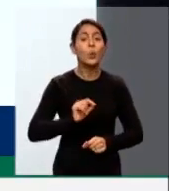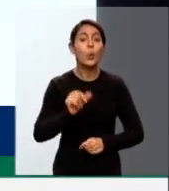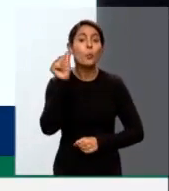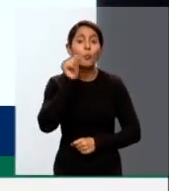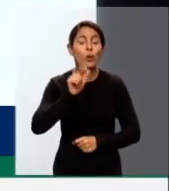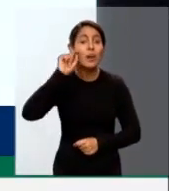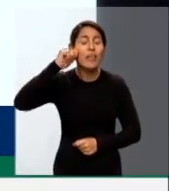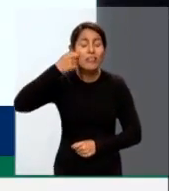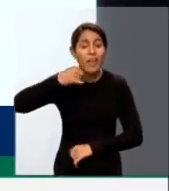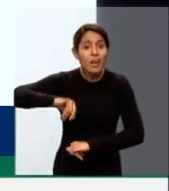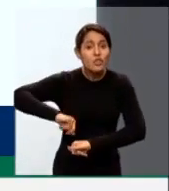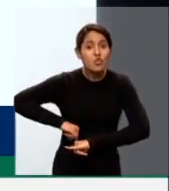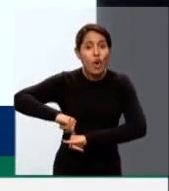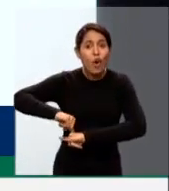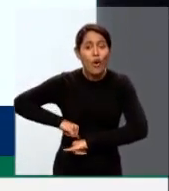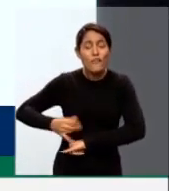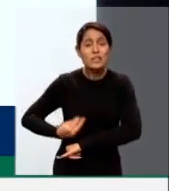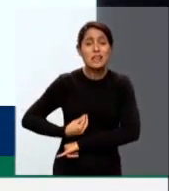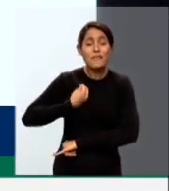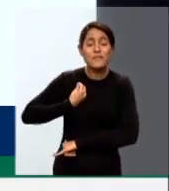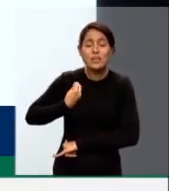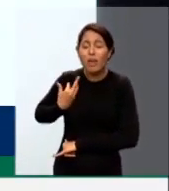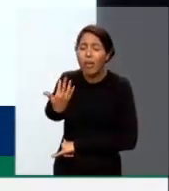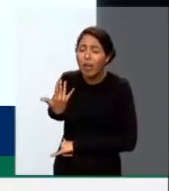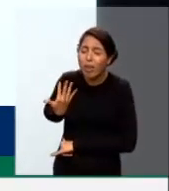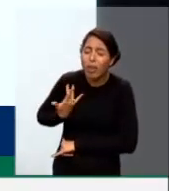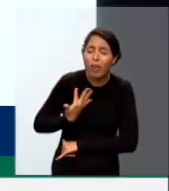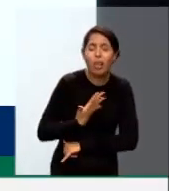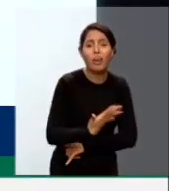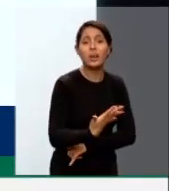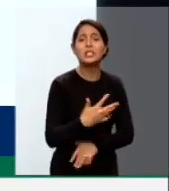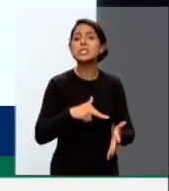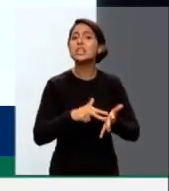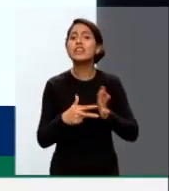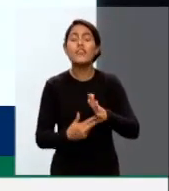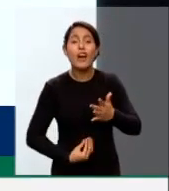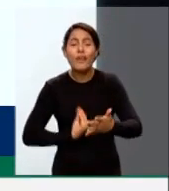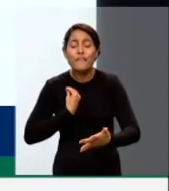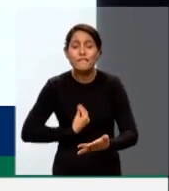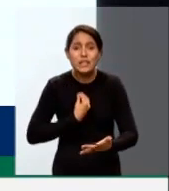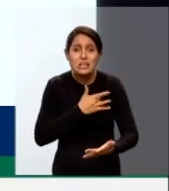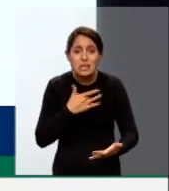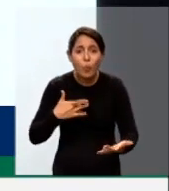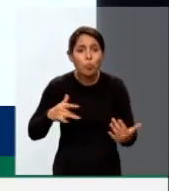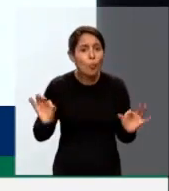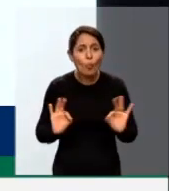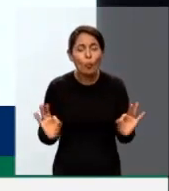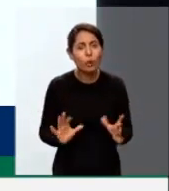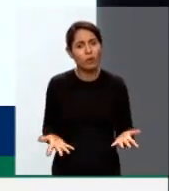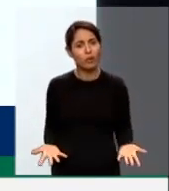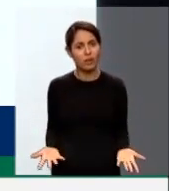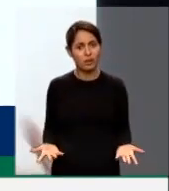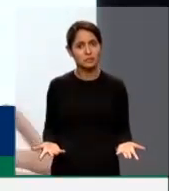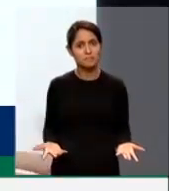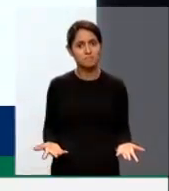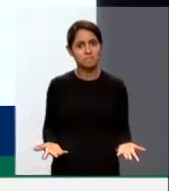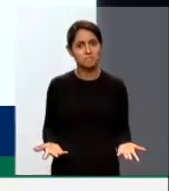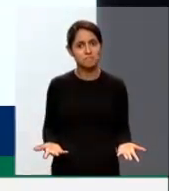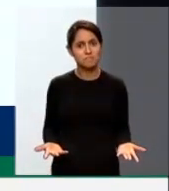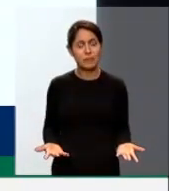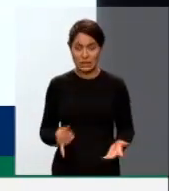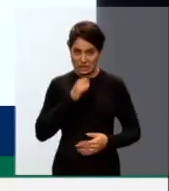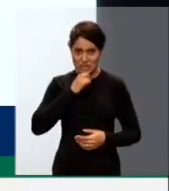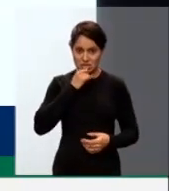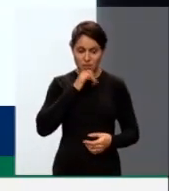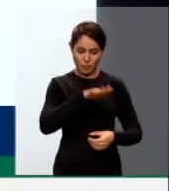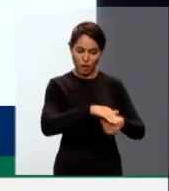vida inteira em sofrimento, e isso é não poder viver plenamente, de forma saudável, quando o esgoto